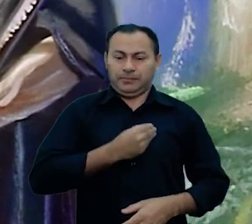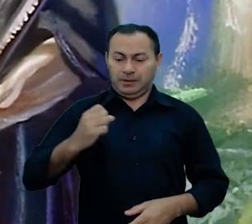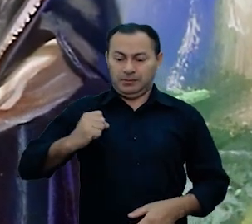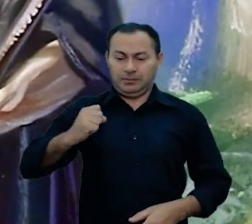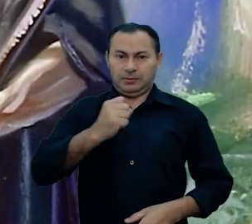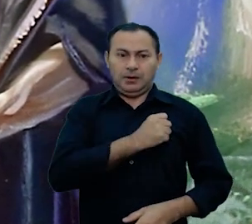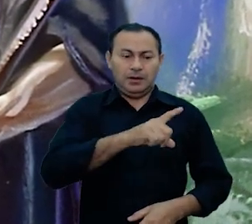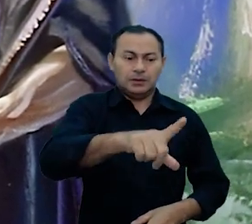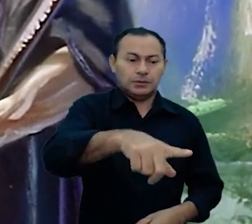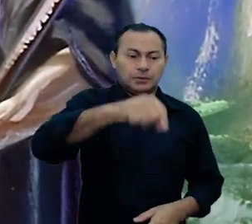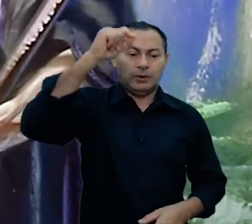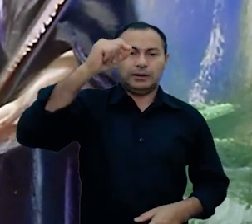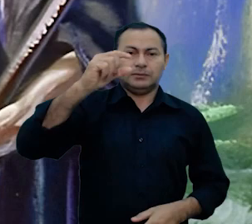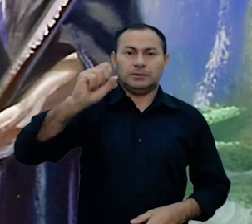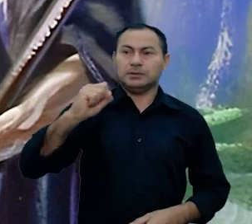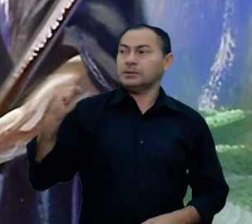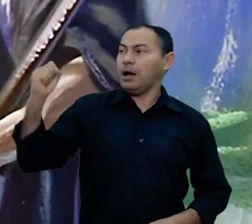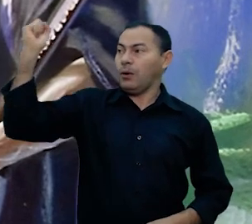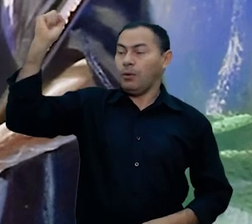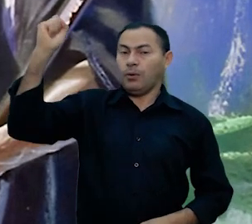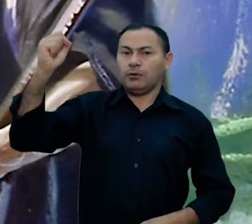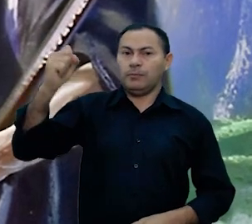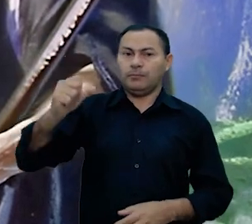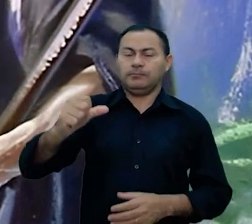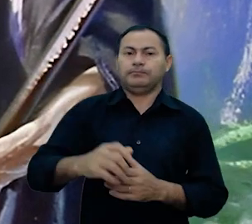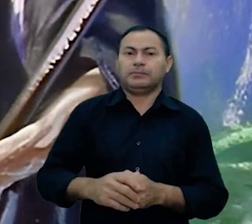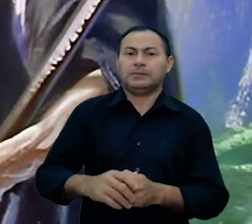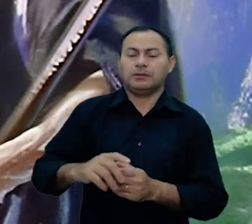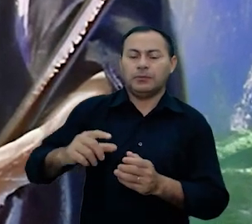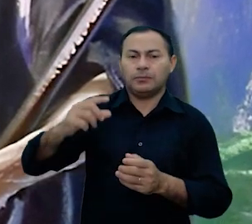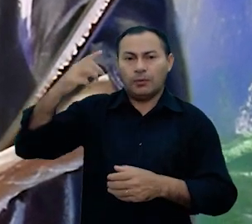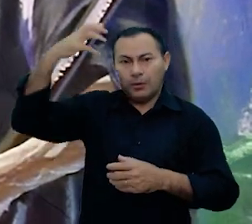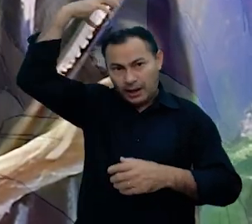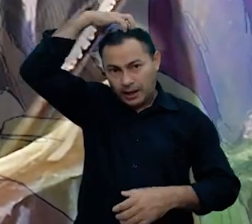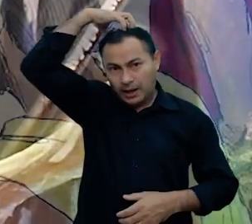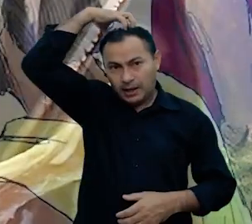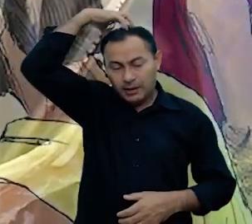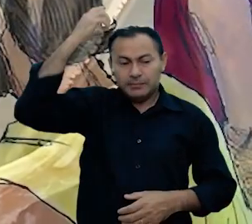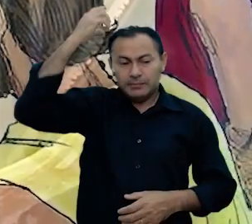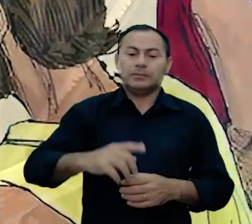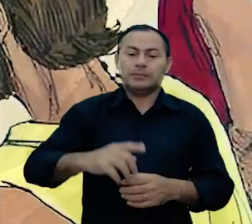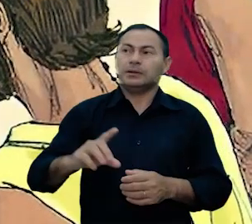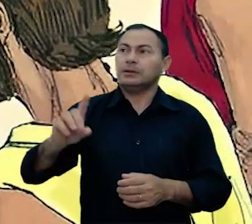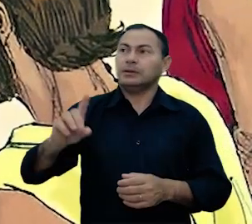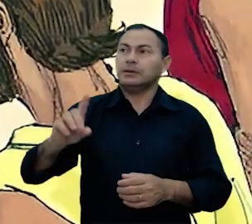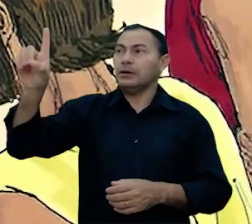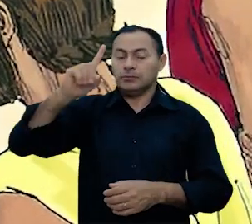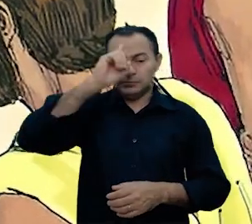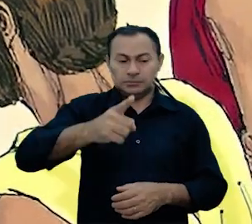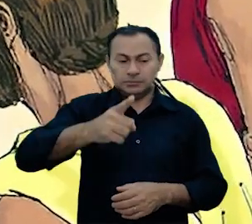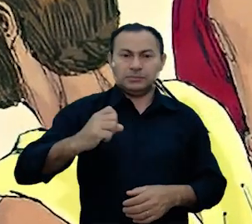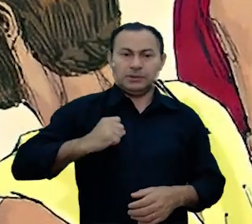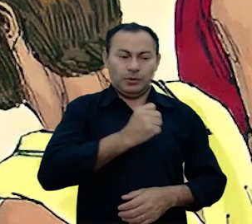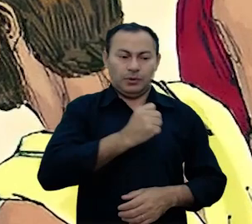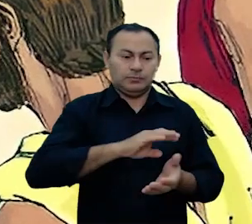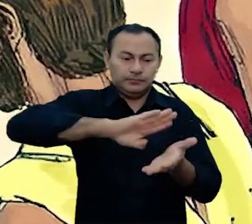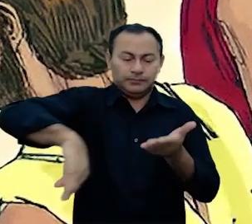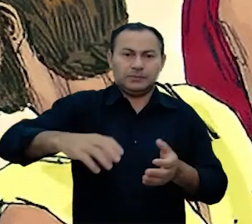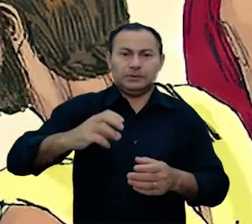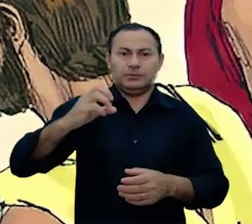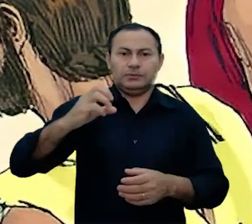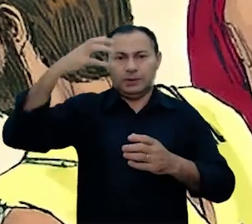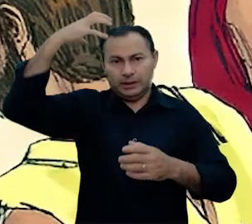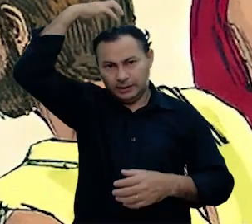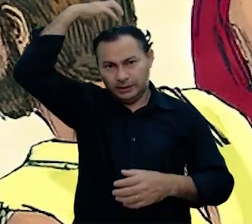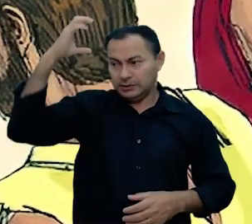ungido Saul como o primeiro rei de Israel, recebeu ordens de Deus para tirá-lo do trono. Deus também ordenou que Samuel ungisse